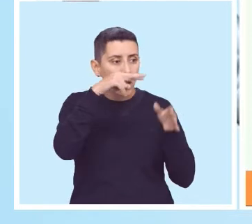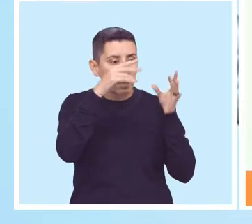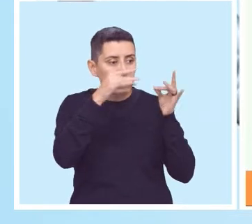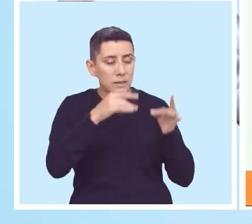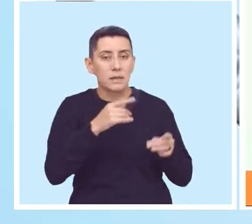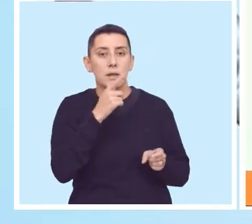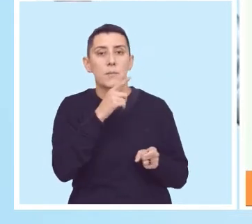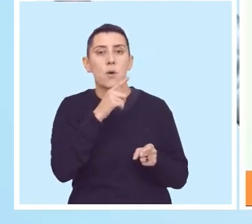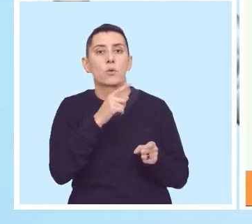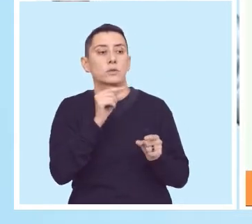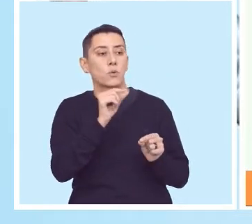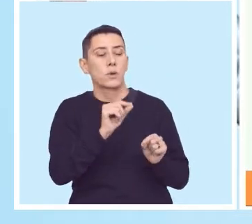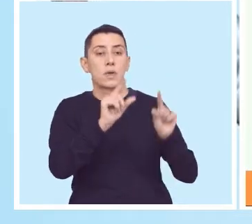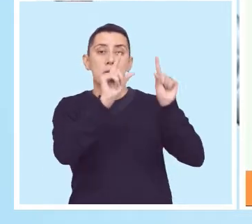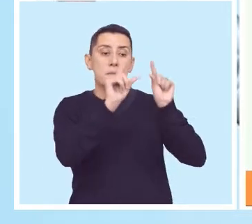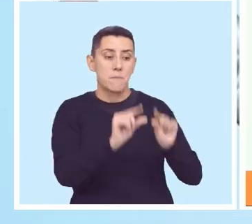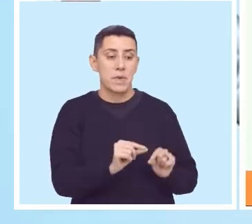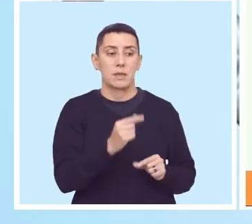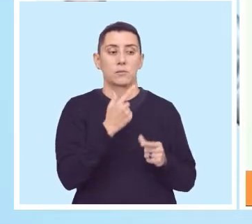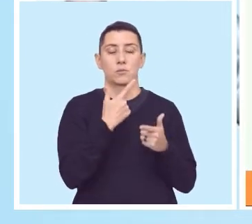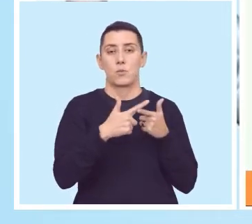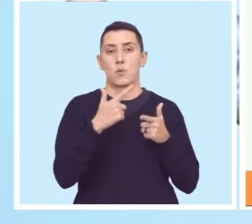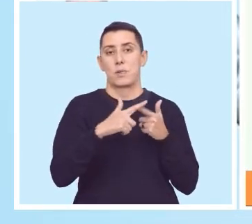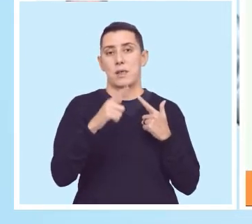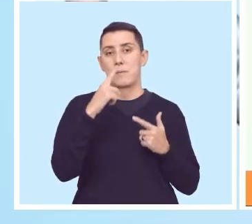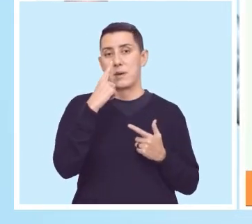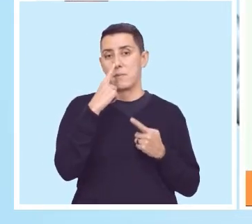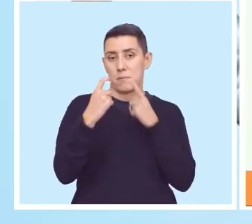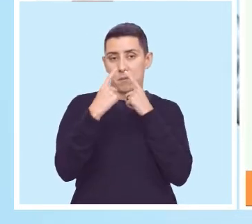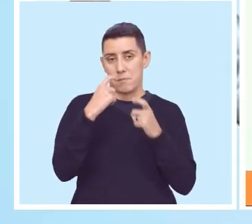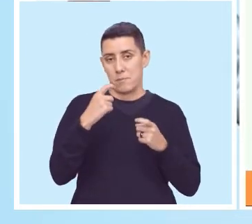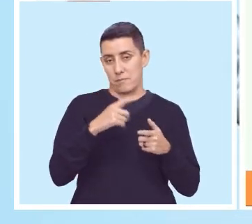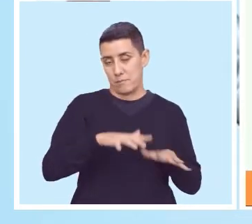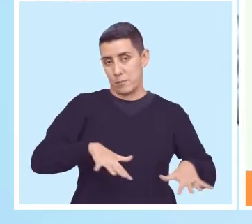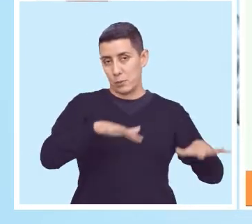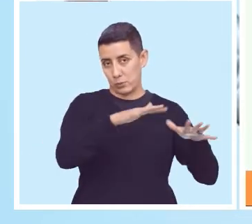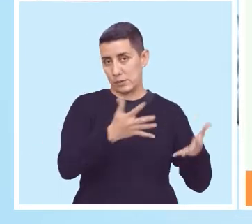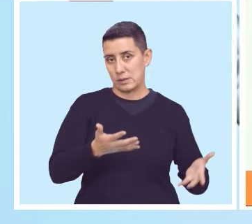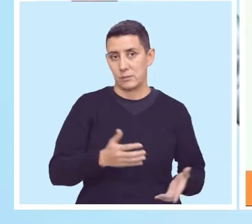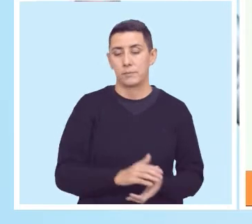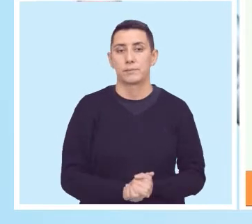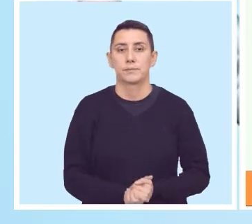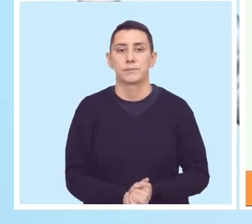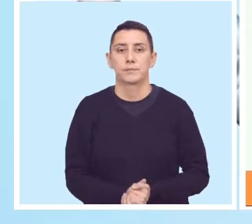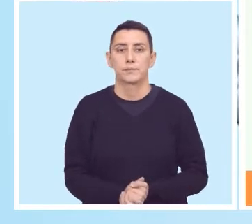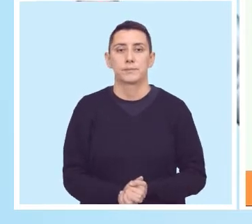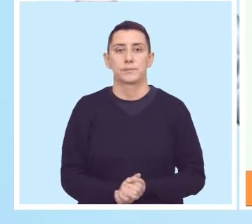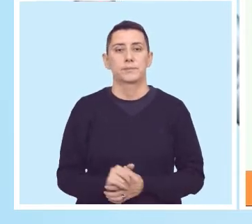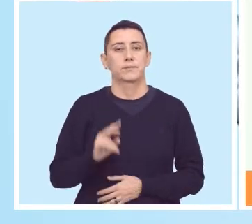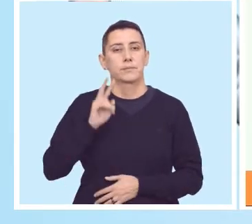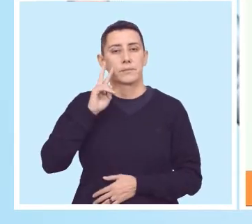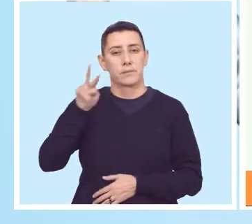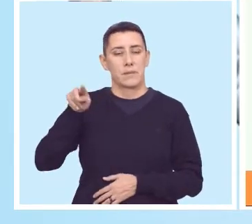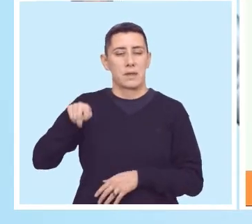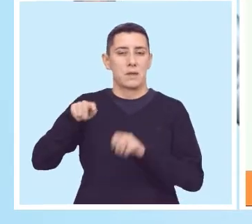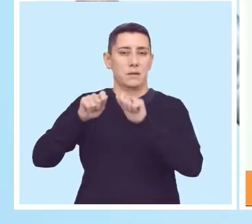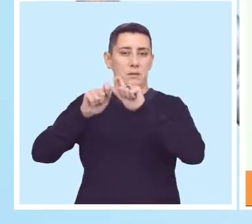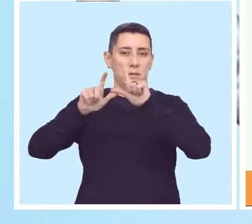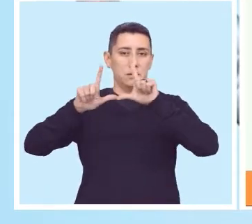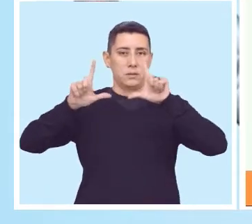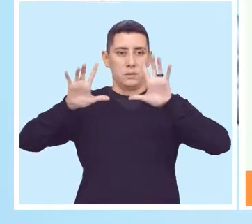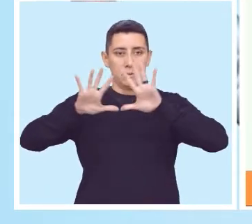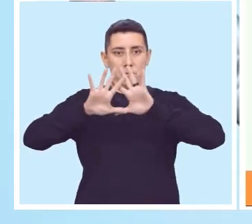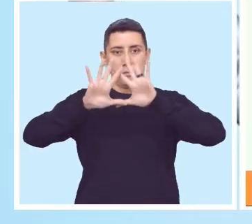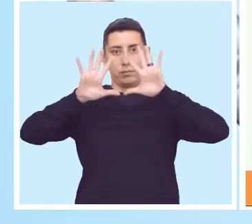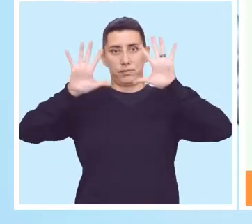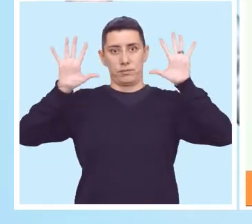combate à degradação ou mitigação, né, daquele problema. Olha só, aqui é a tela cheia, né? Isso aqui é o Rio Negro, ó, veja o